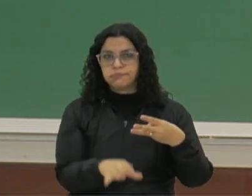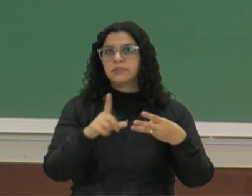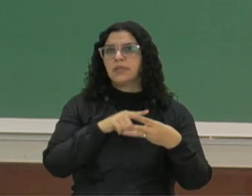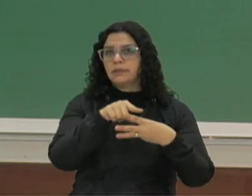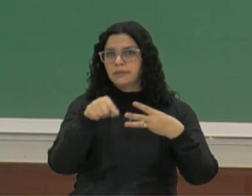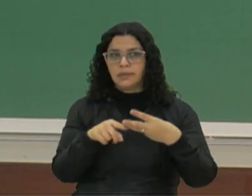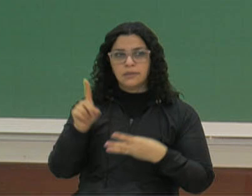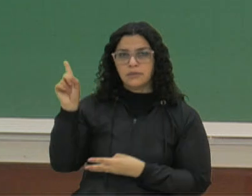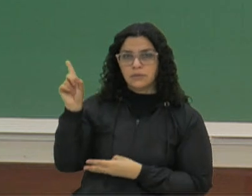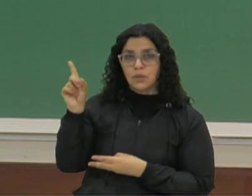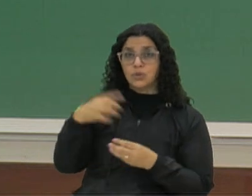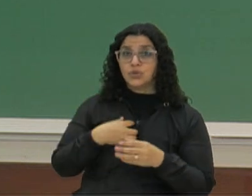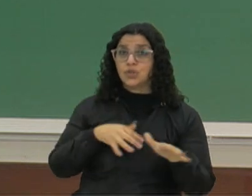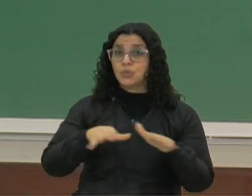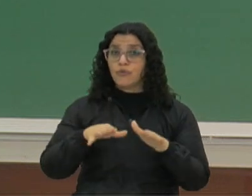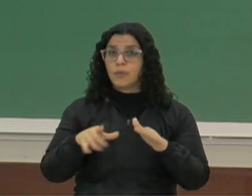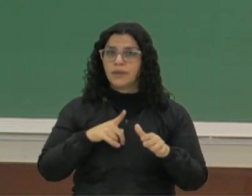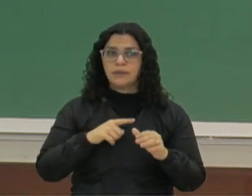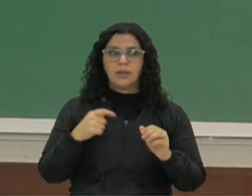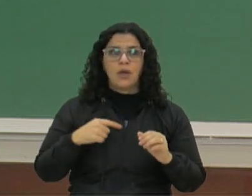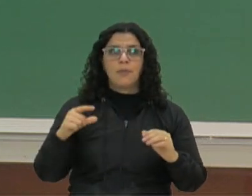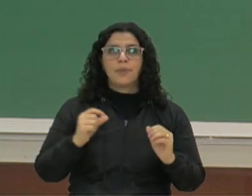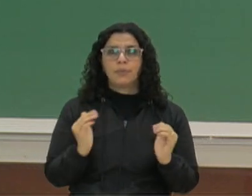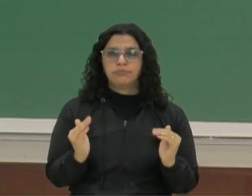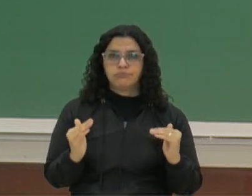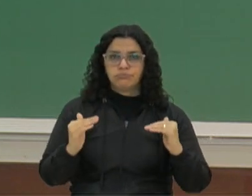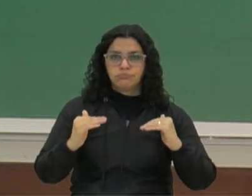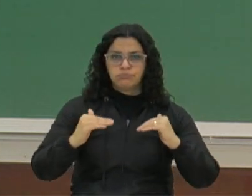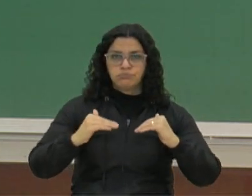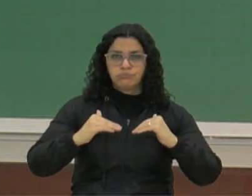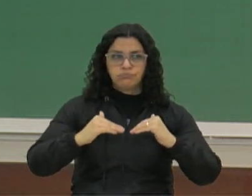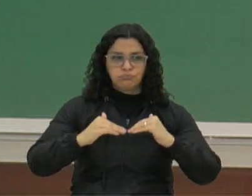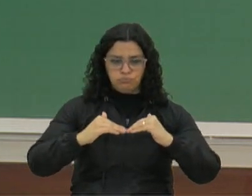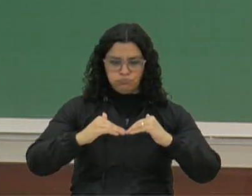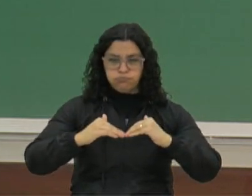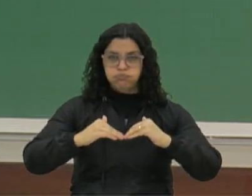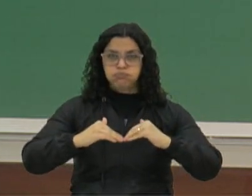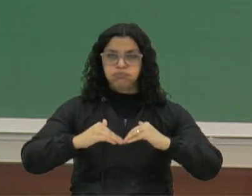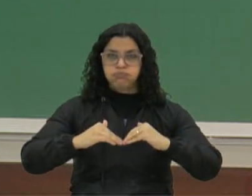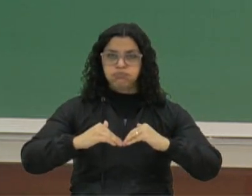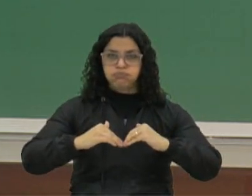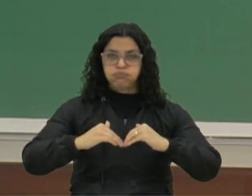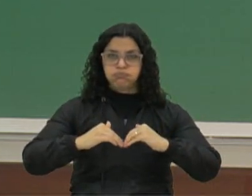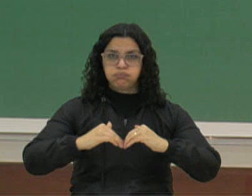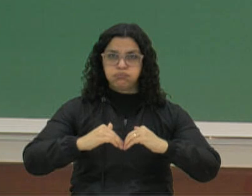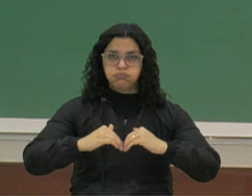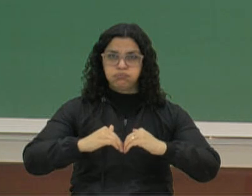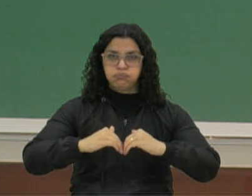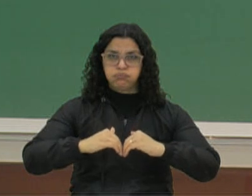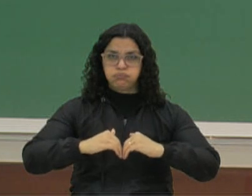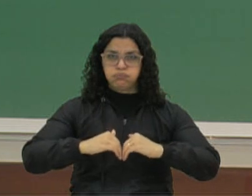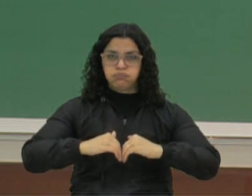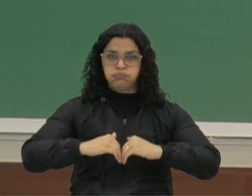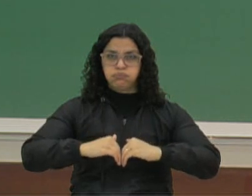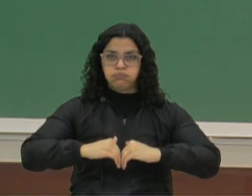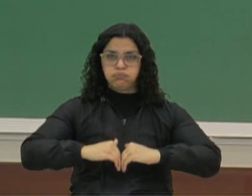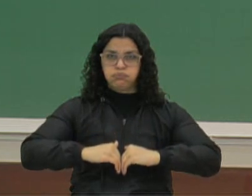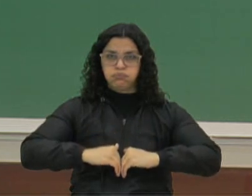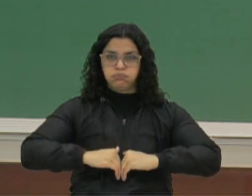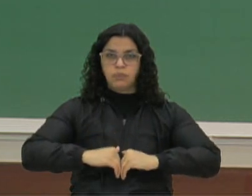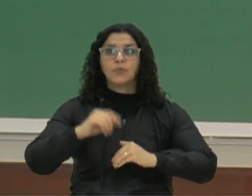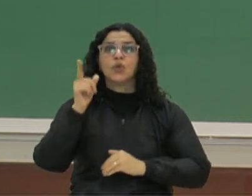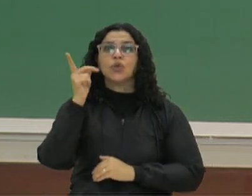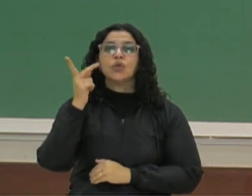exemplos de movimentação de placas. Temos a convergente, quando as duas placas vão de encontro uma à outra, normalmente uma placa oceânica e uma